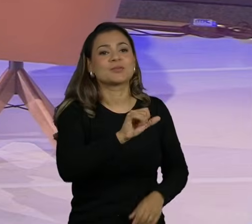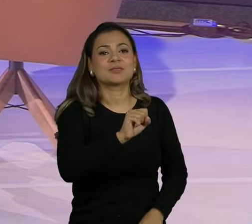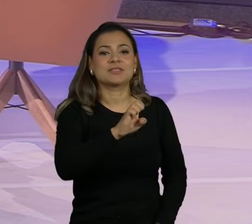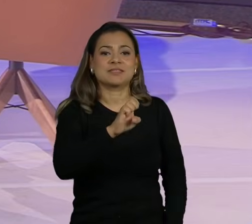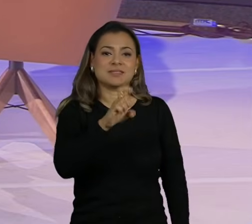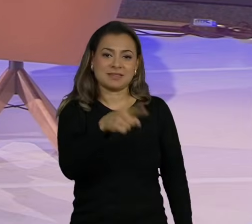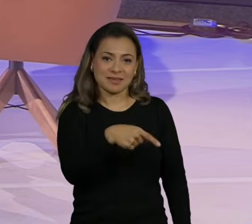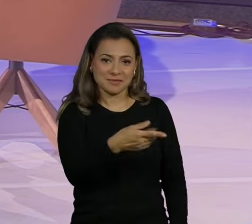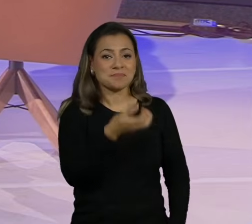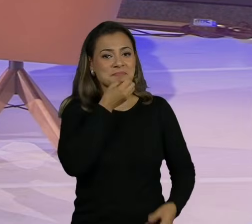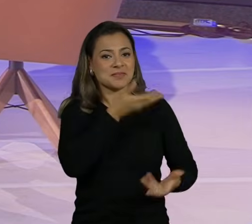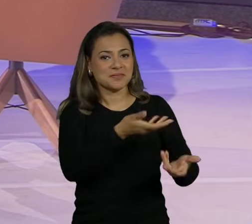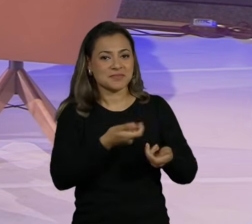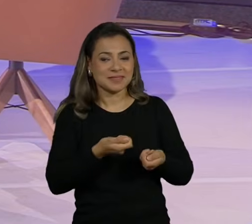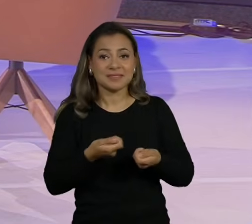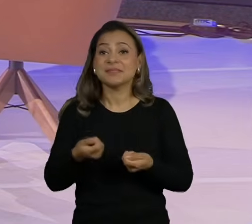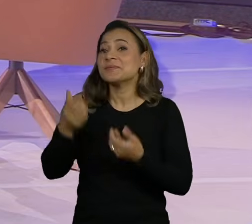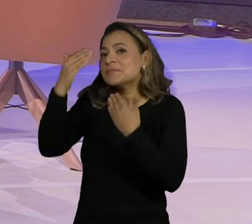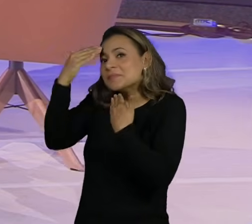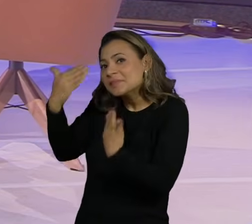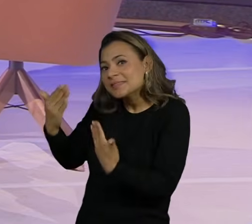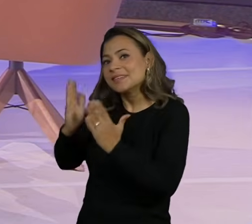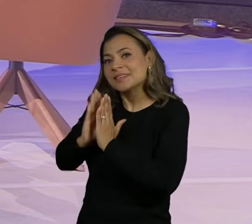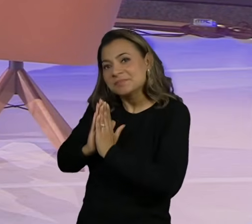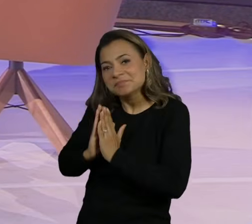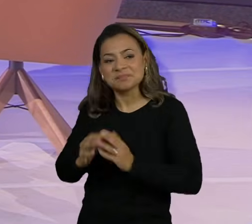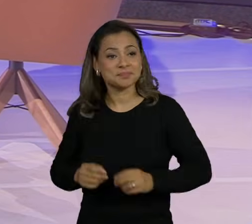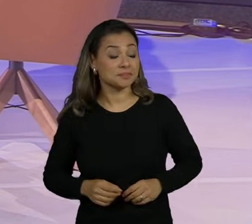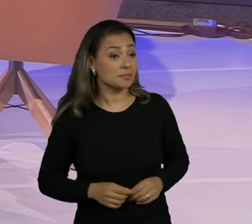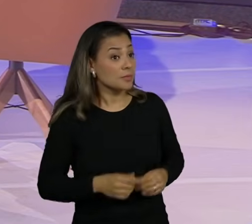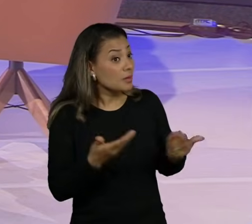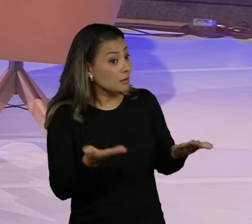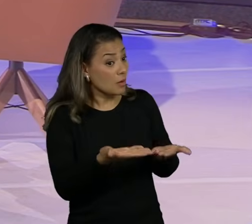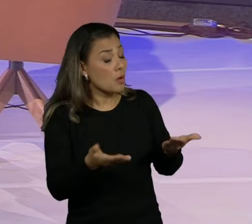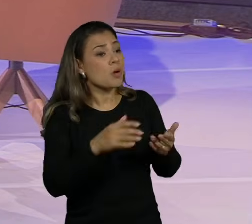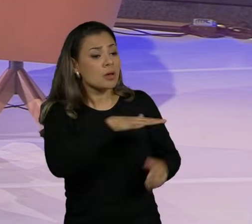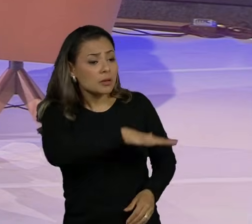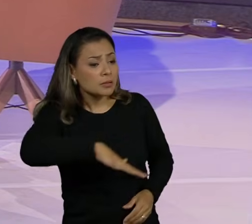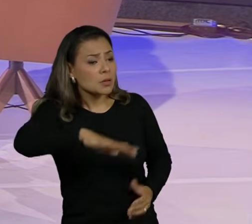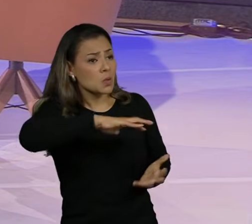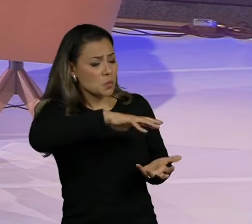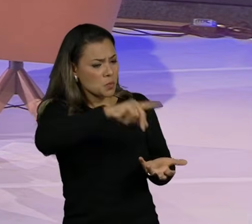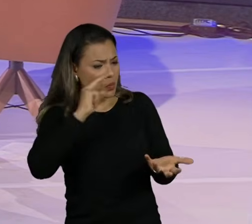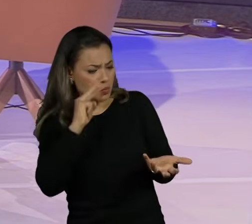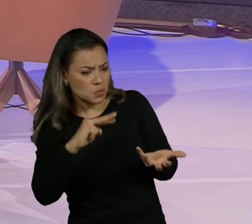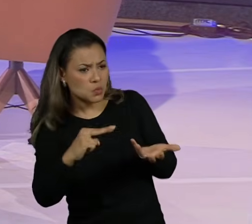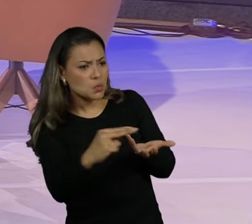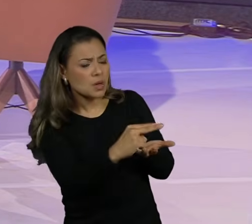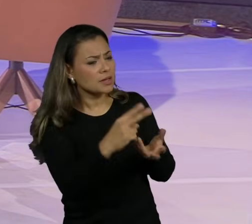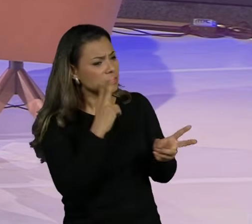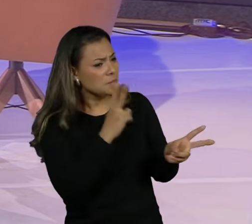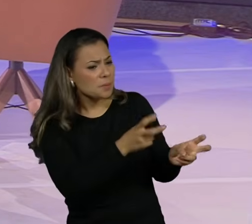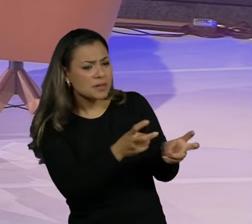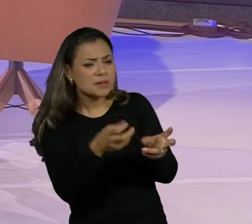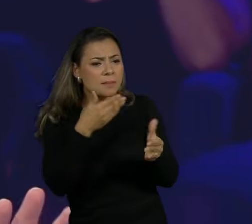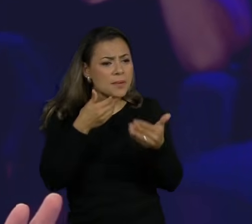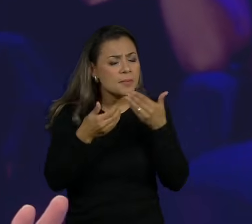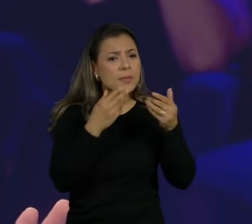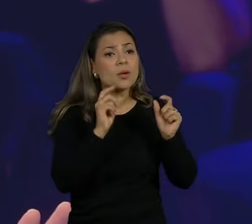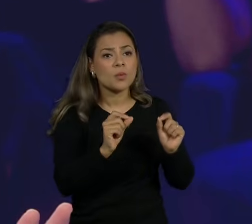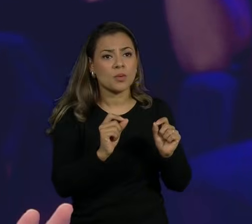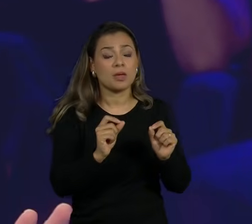Obrigado, Thalita. Gessé, quando a gente olha um pouco assim o que o mundo está vivendo, de repente a gente tem de um lado ódio